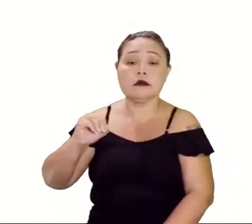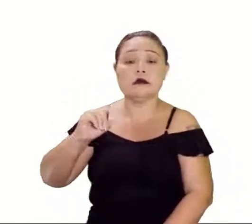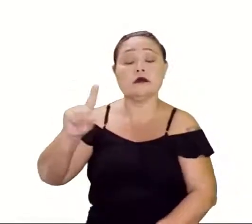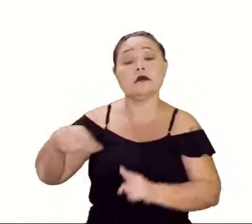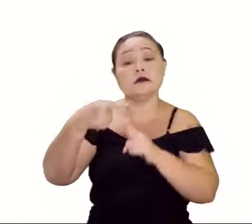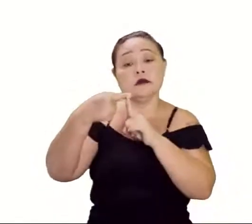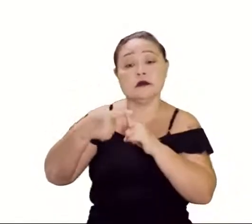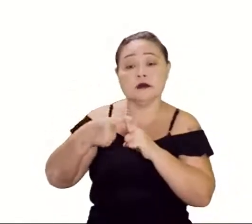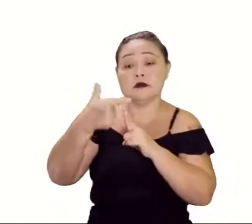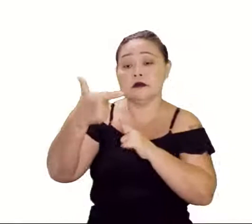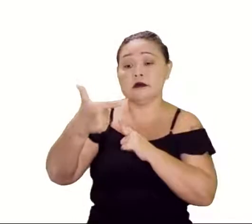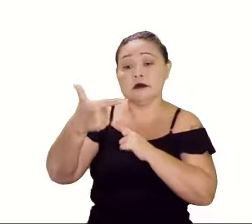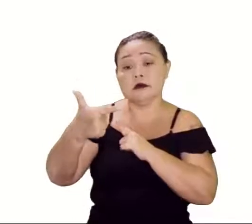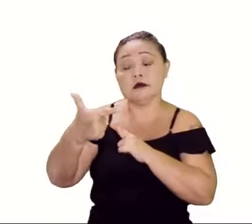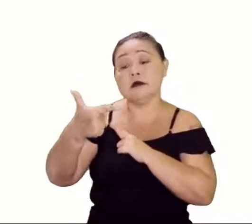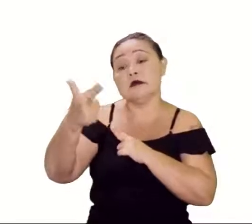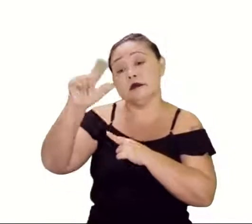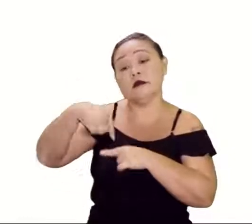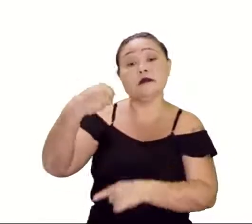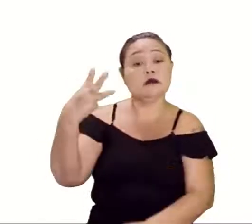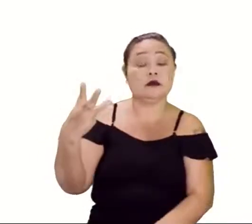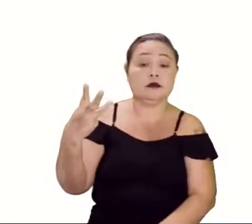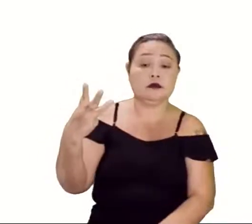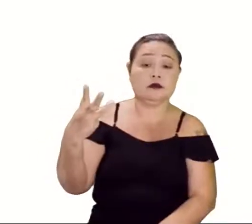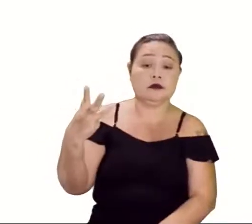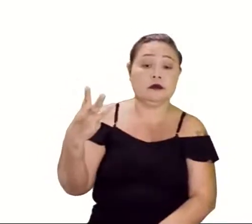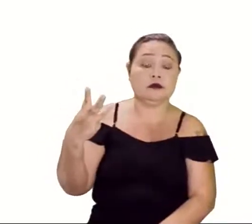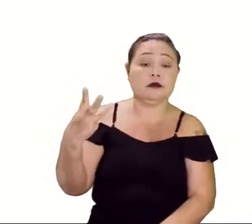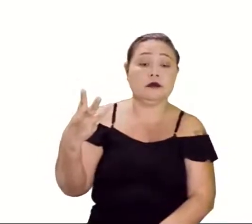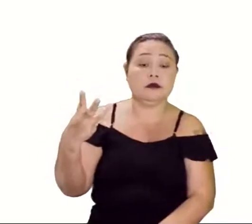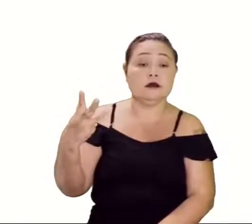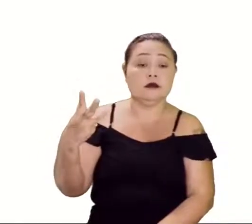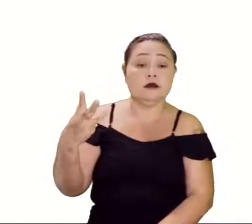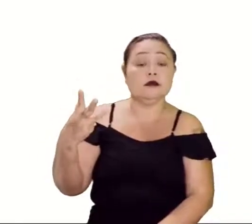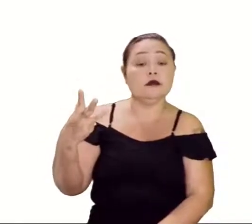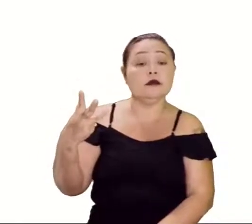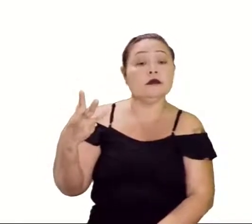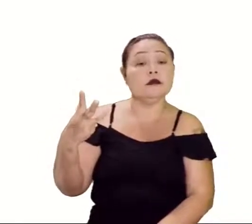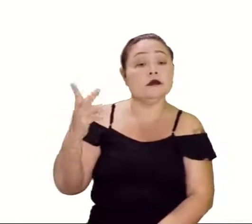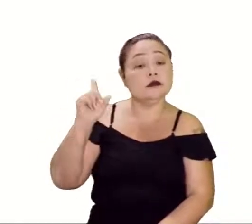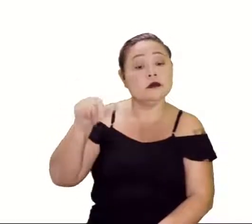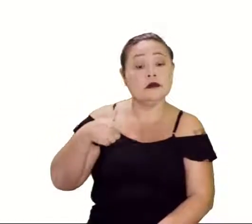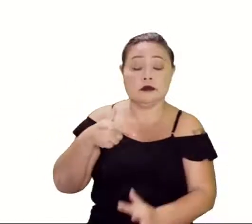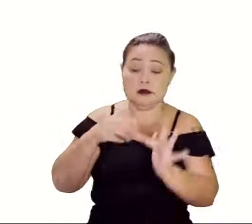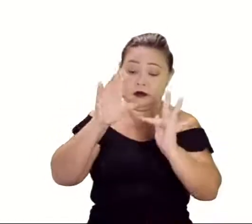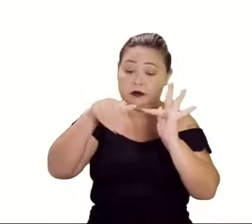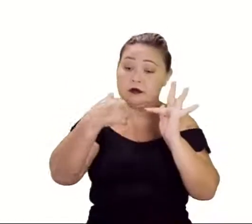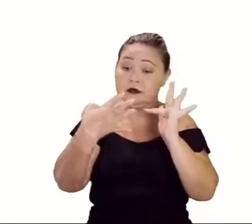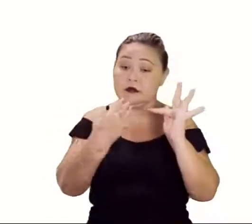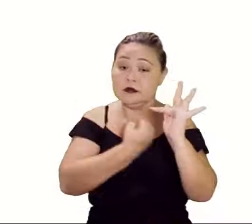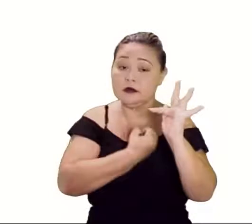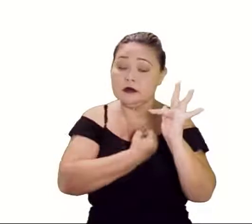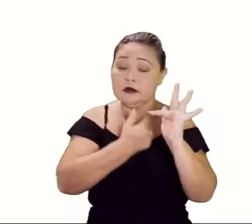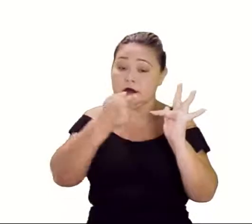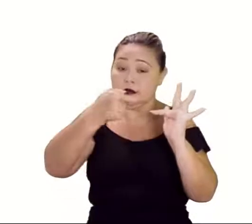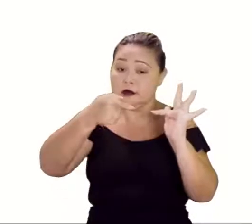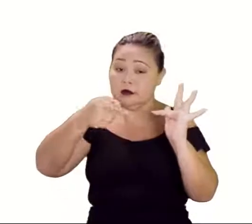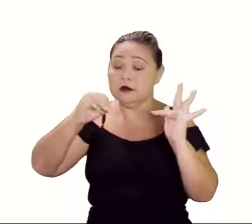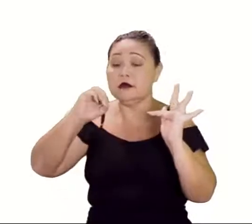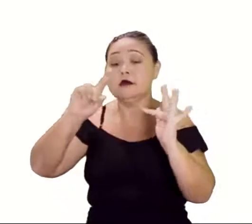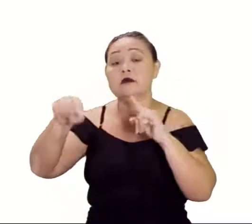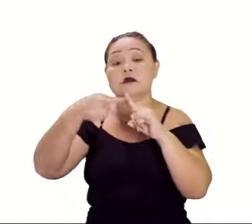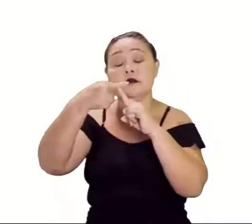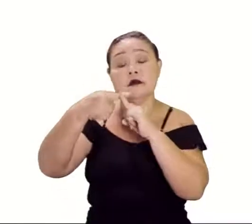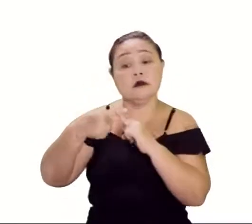700 vezes 2 elevado a 4 menos 1? 3. 3, né? E F do número 4 é igual a